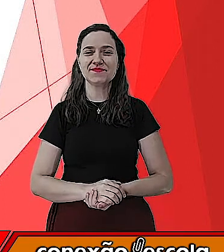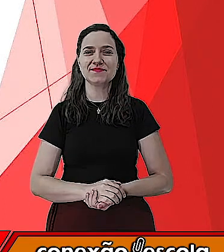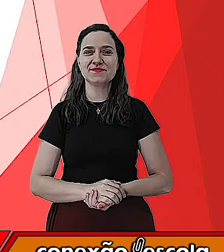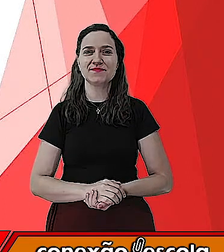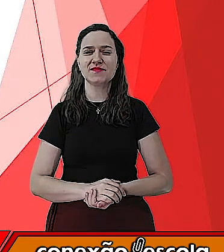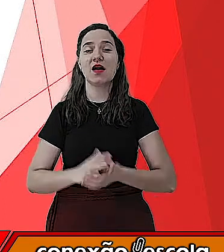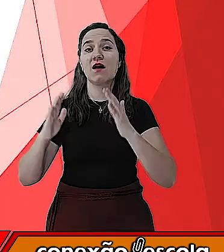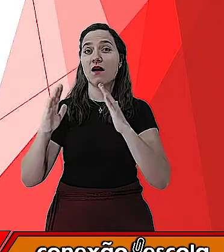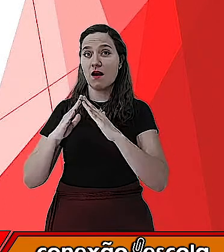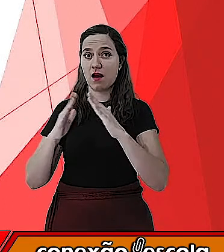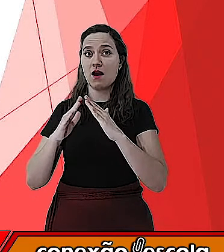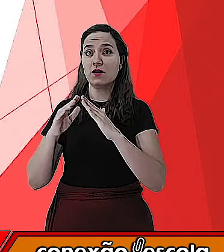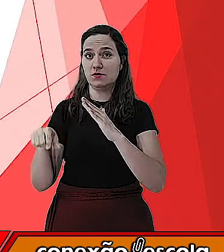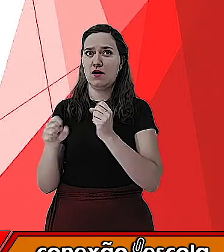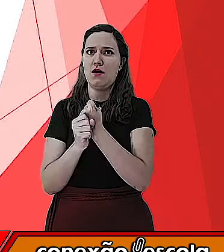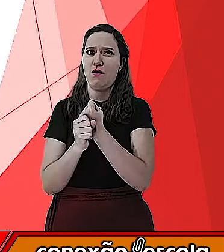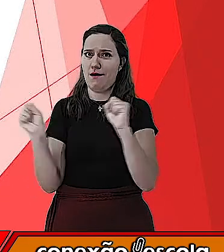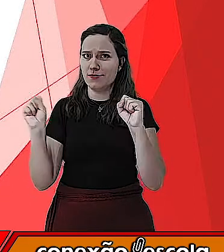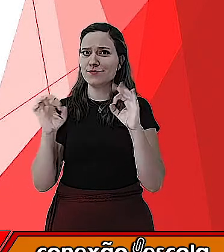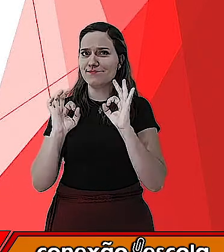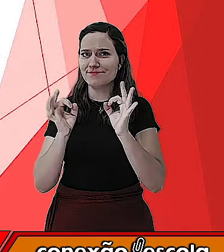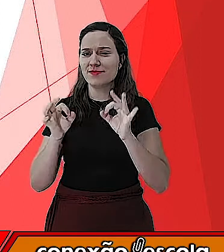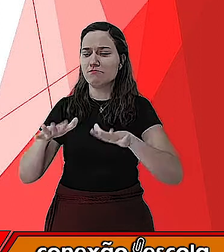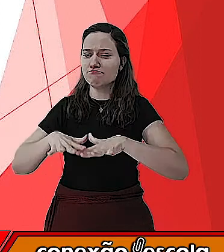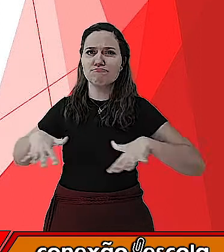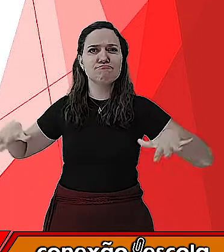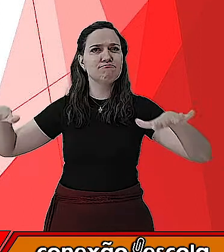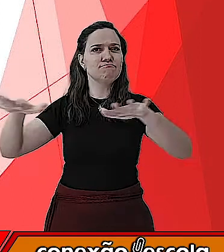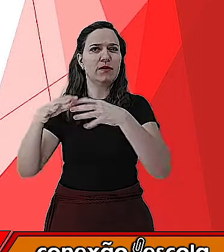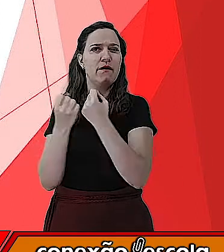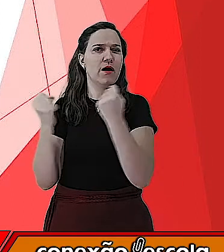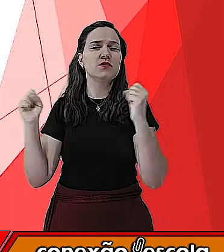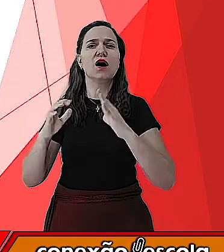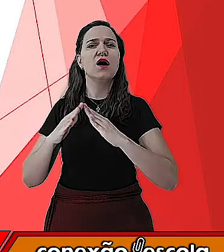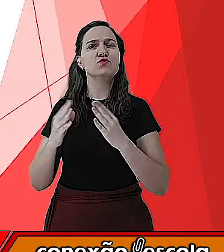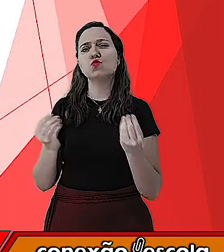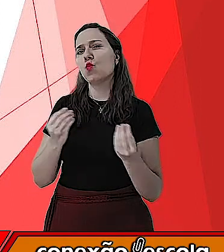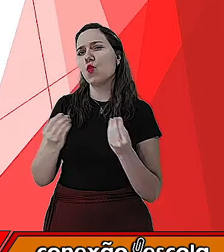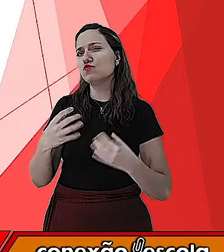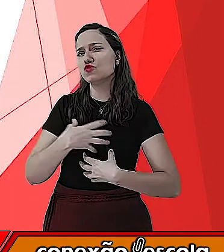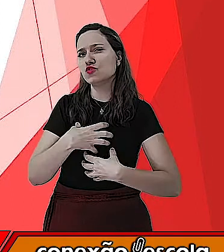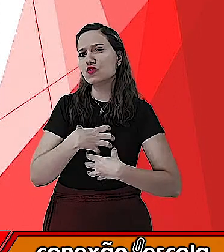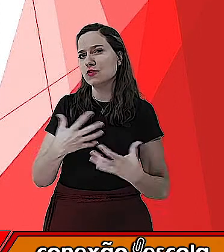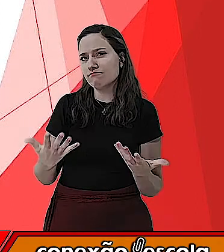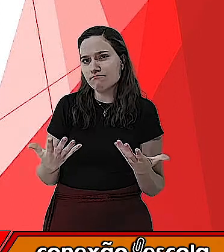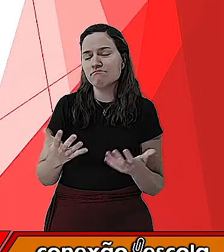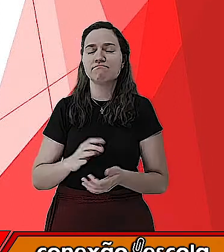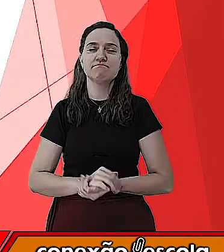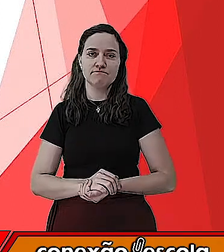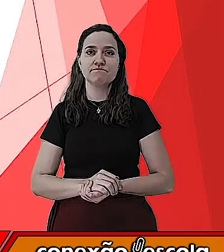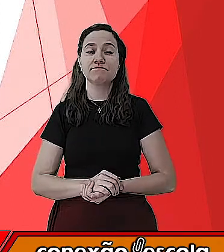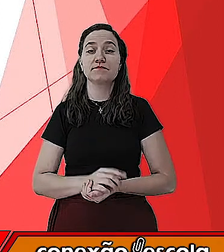As propriedades são maiores ou não? Como são as casas? É comum que